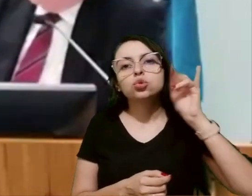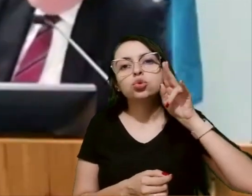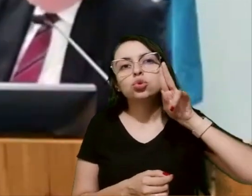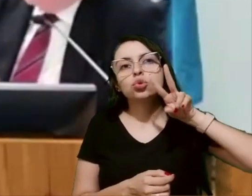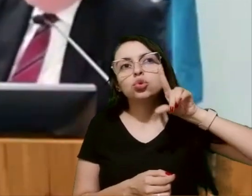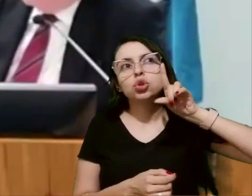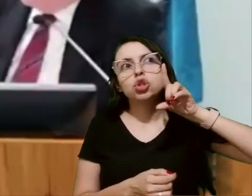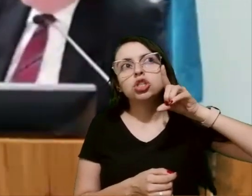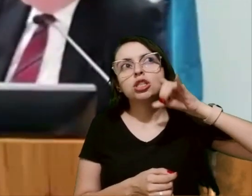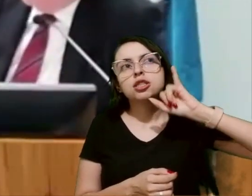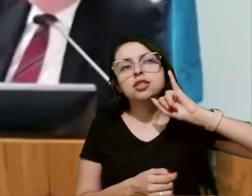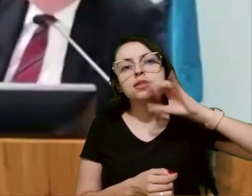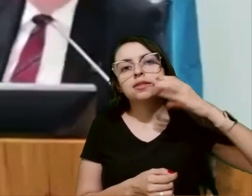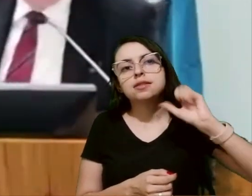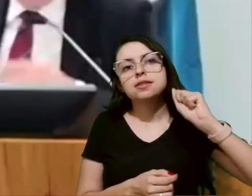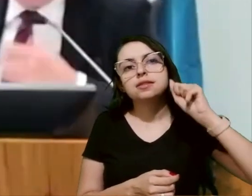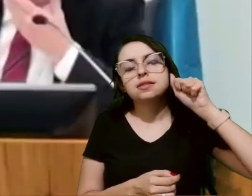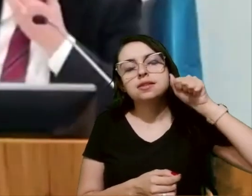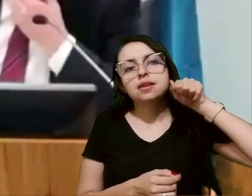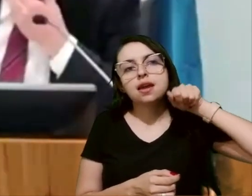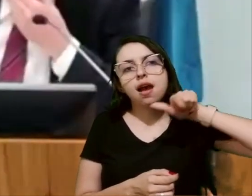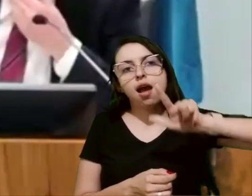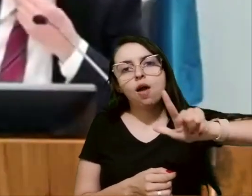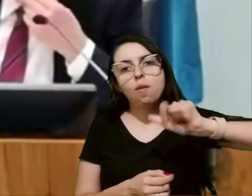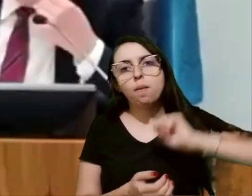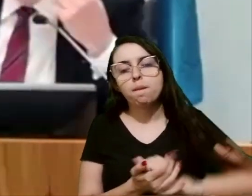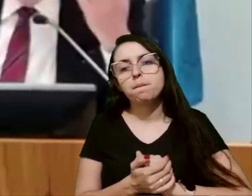problema sério que acontece no direito. Quer dizer,